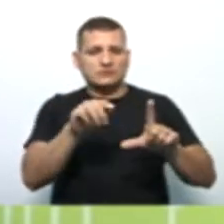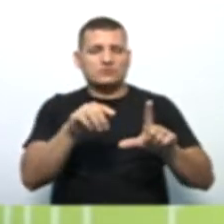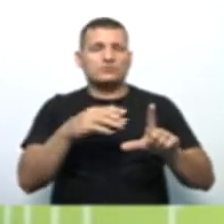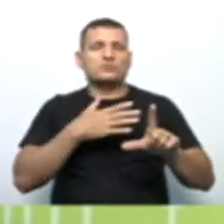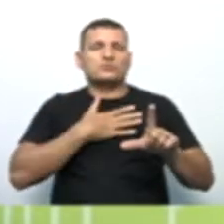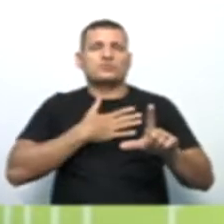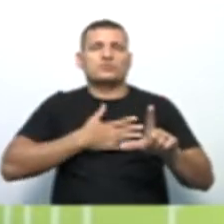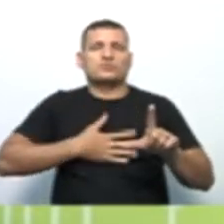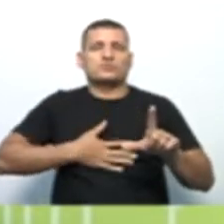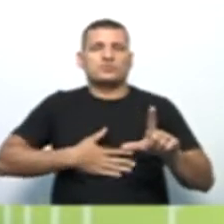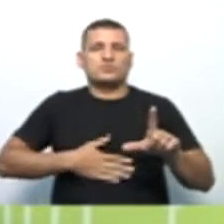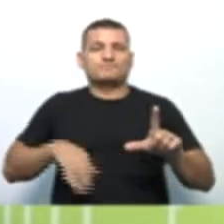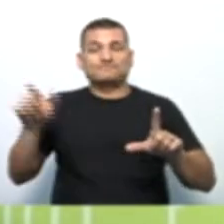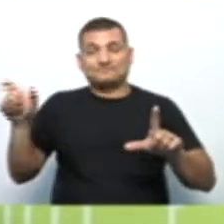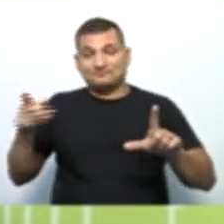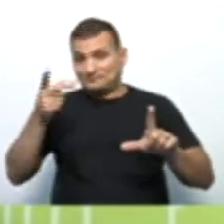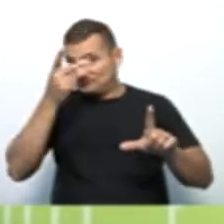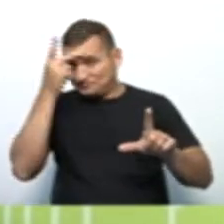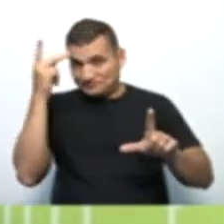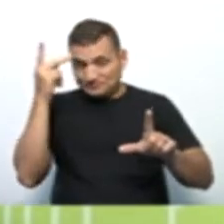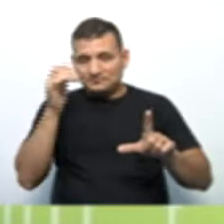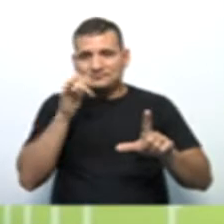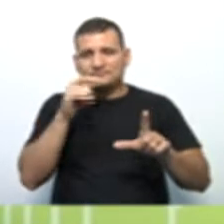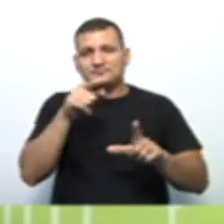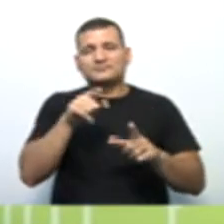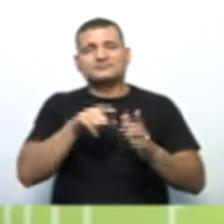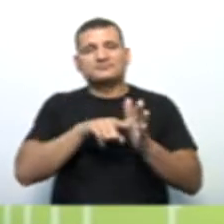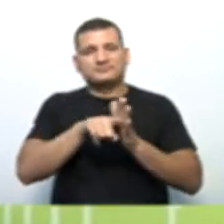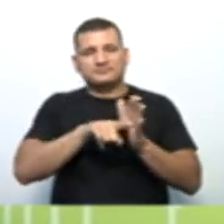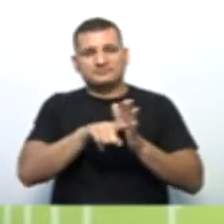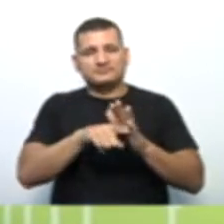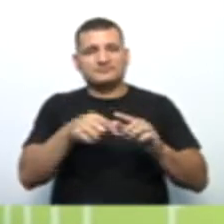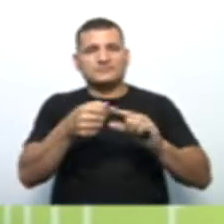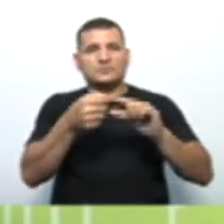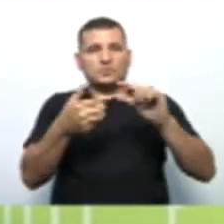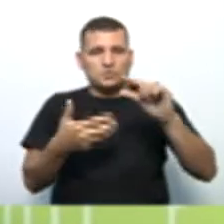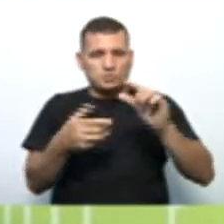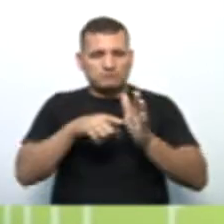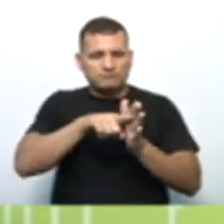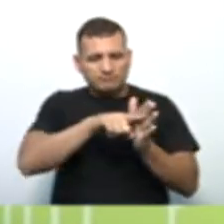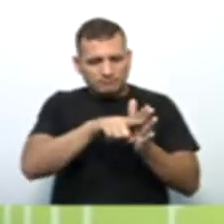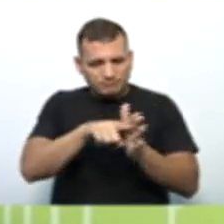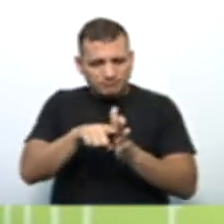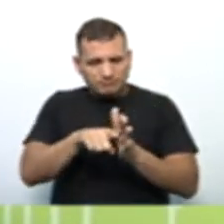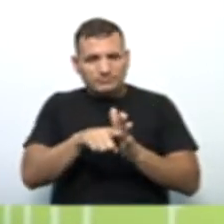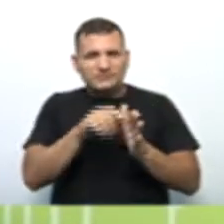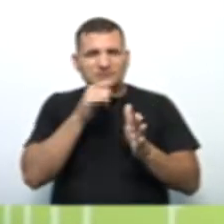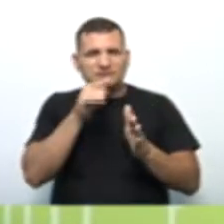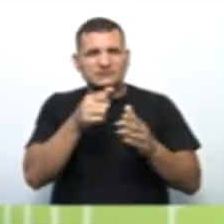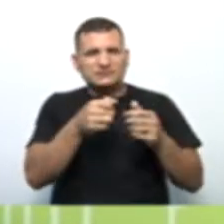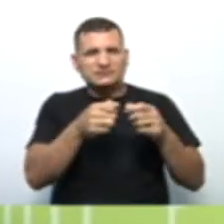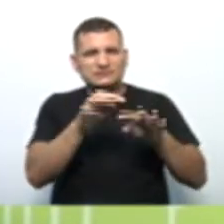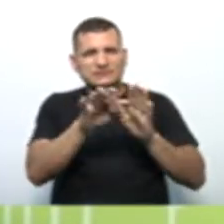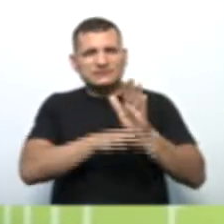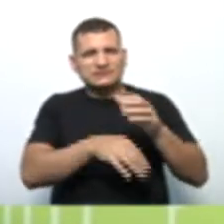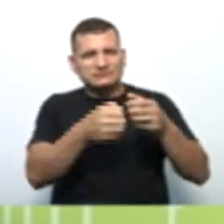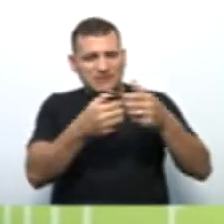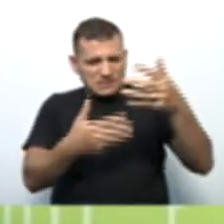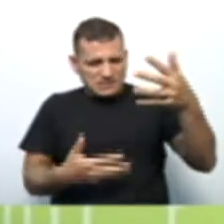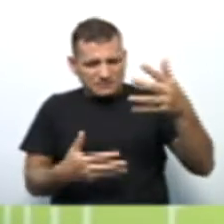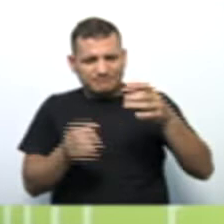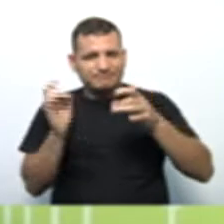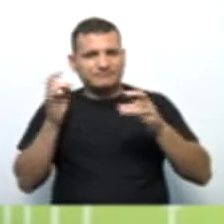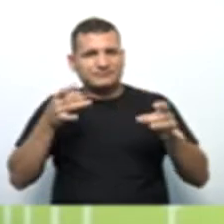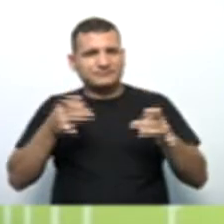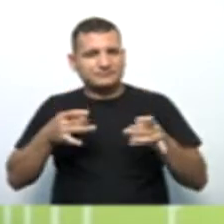como a gente fala que você vai pensar uma coisa no google você vai lá pega os primeiros links e se tiver um texto muito grande eu já abandonou quero o que vai direto ao